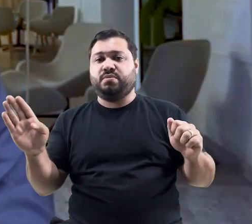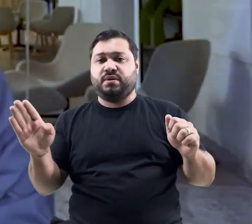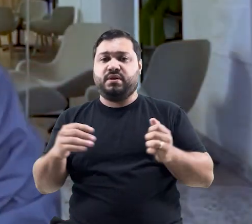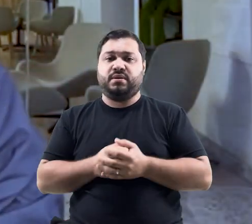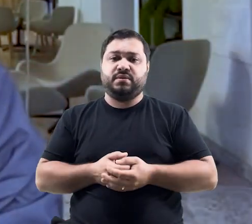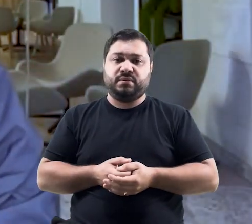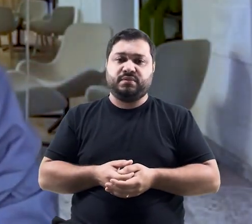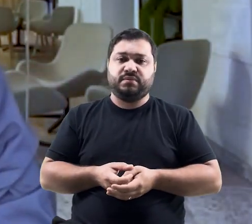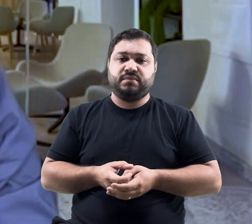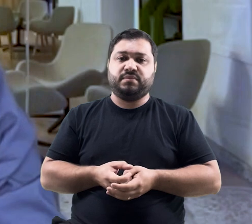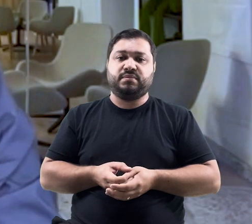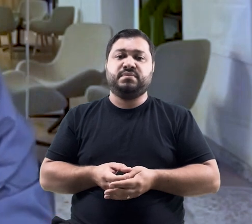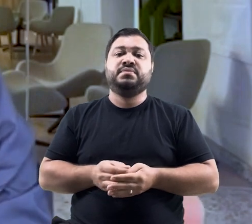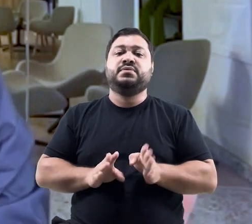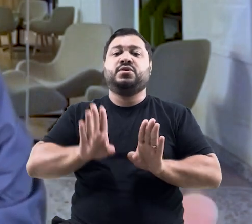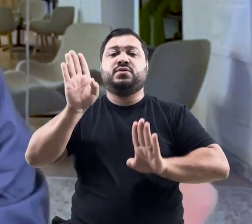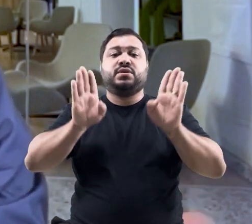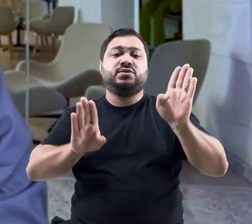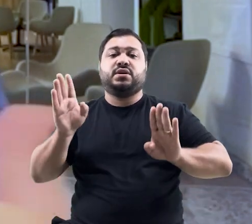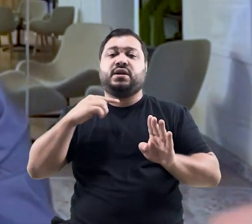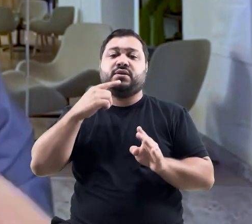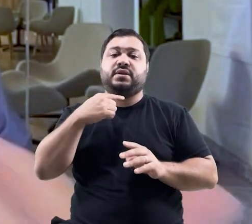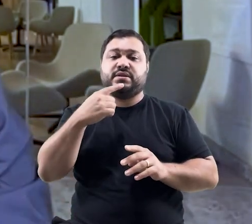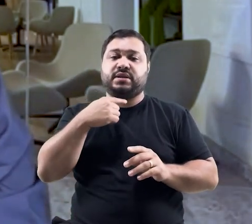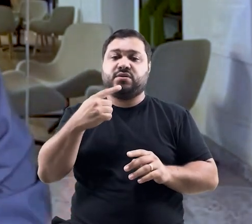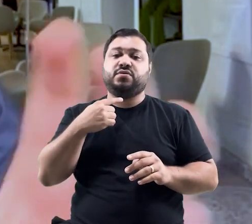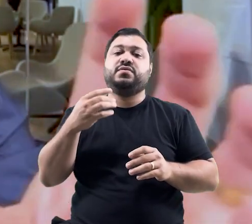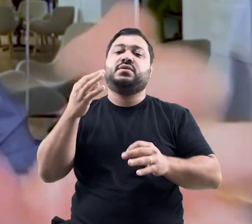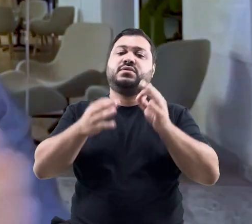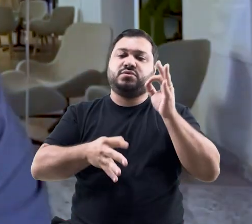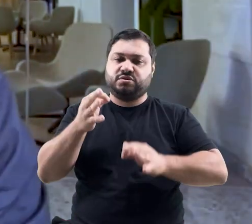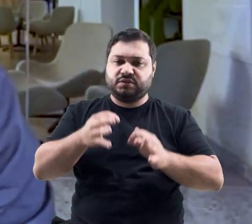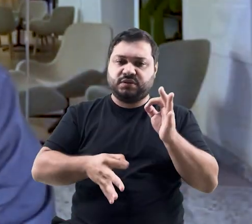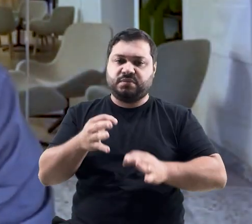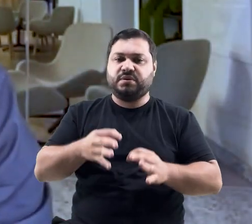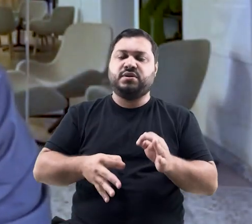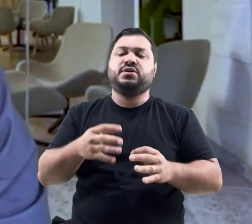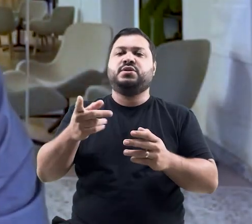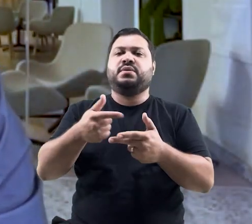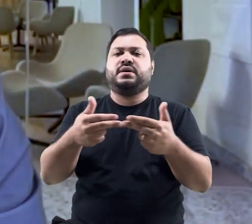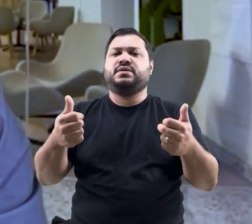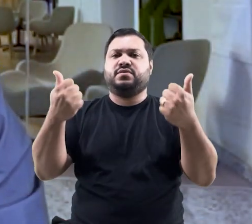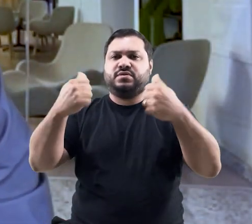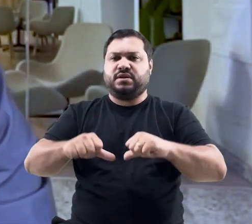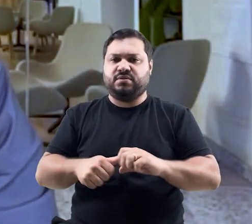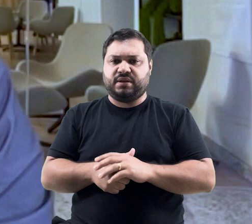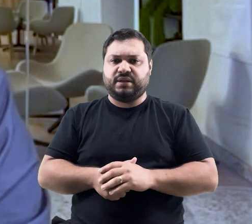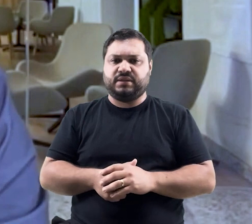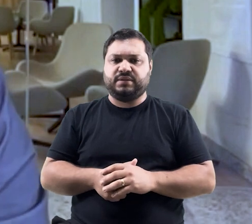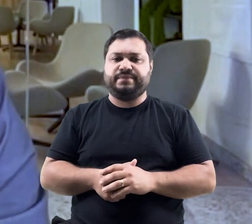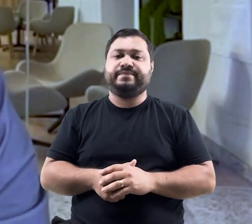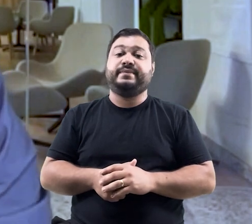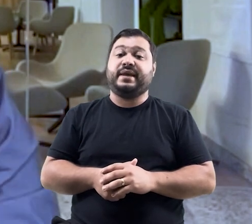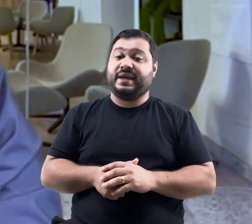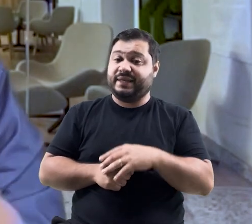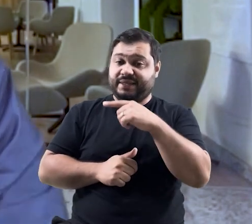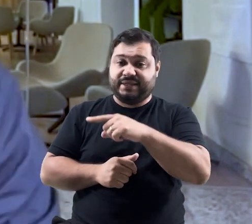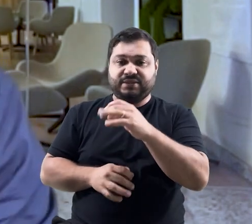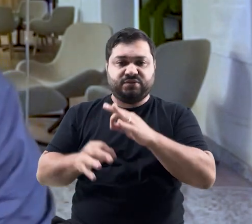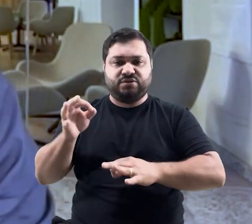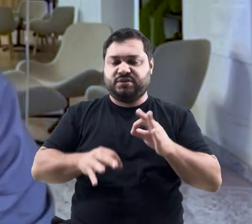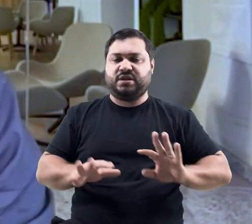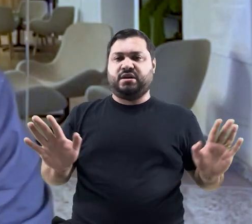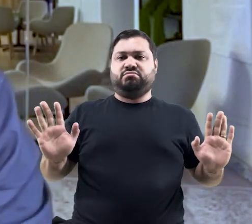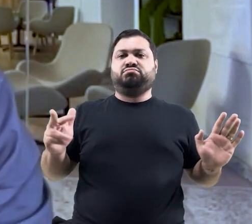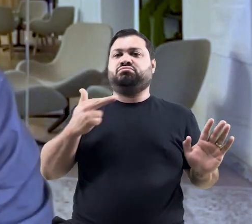A, um outro autor entende que seria a letra B. E o candidato, nessa dúvida, entrou judicialmente para que, então, essa questão fosse anulada. Aí,